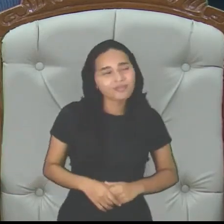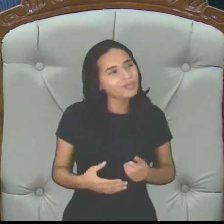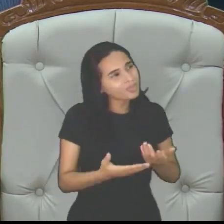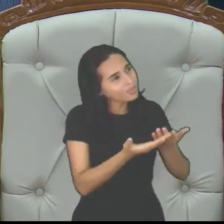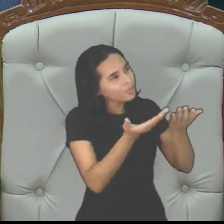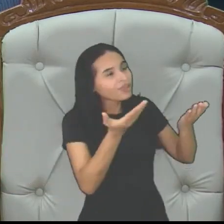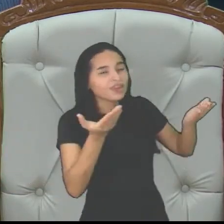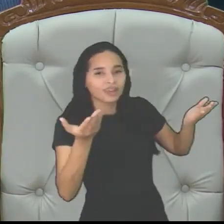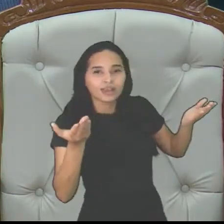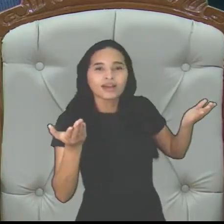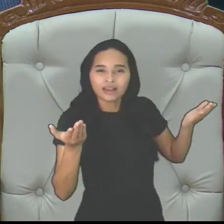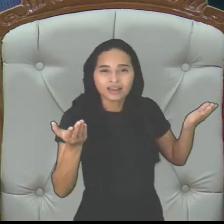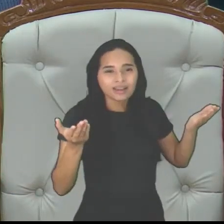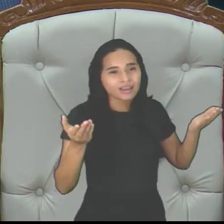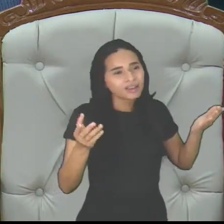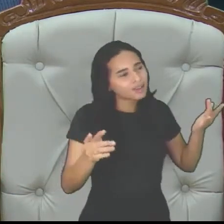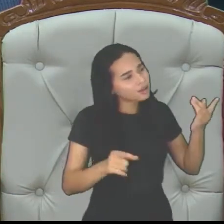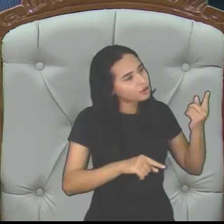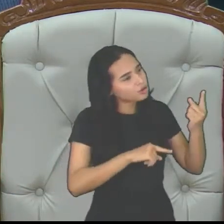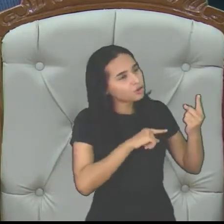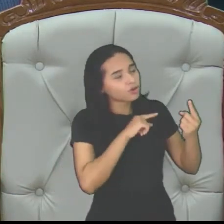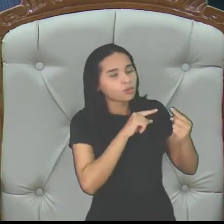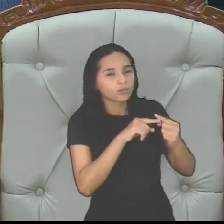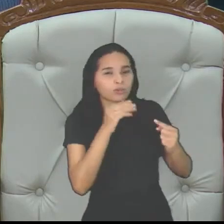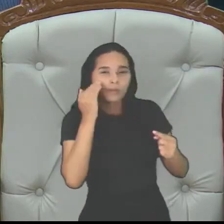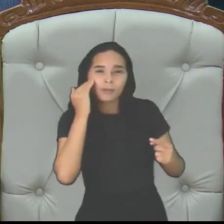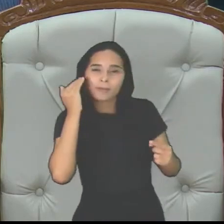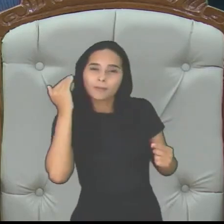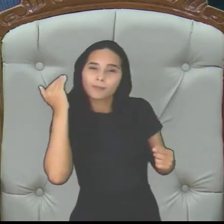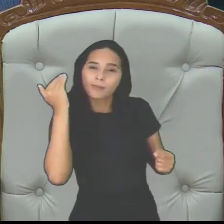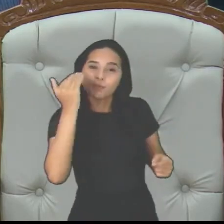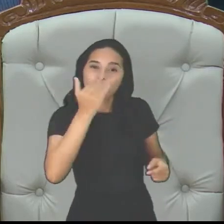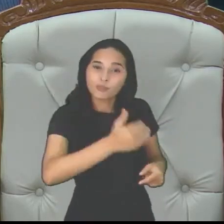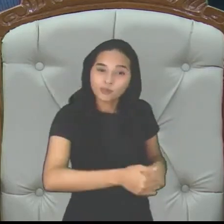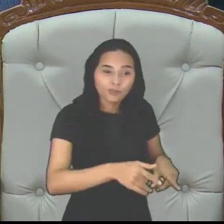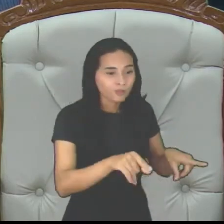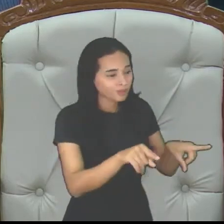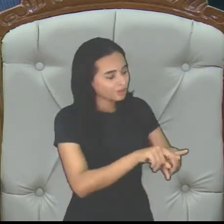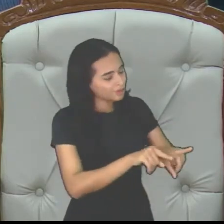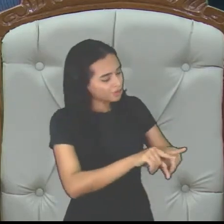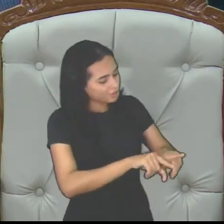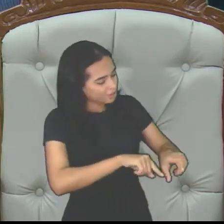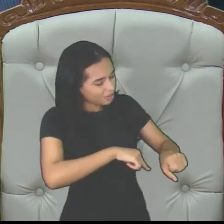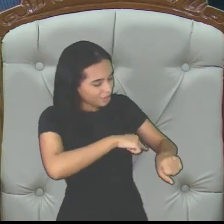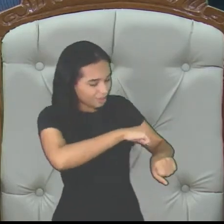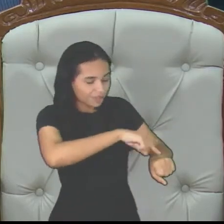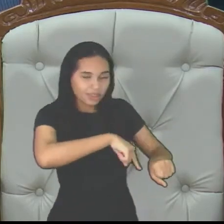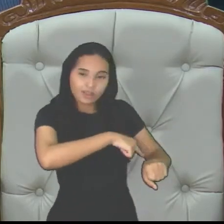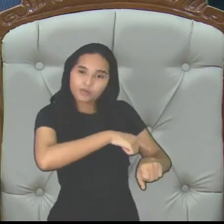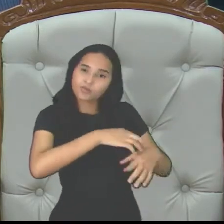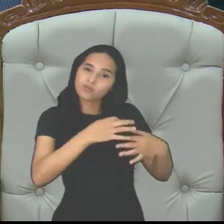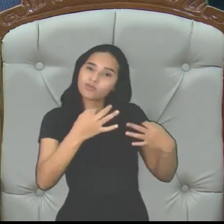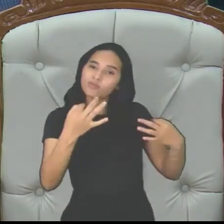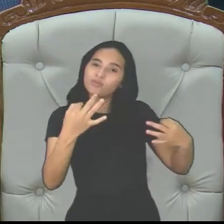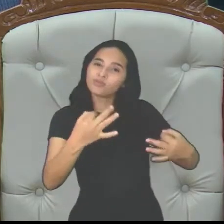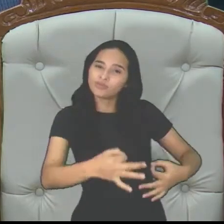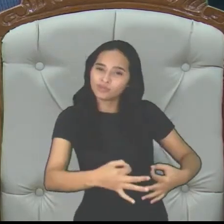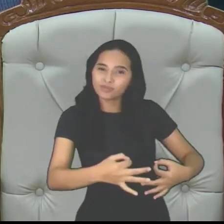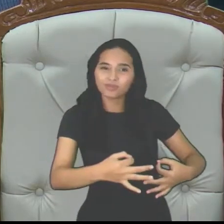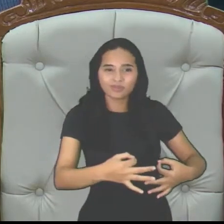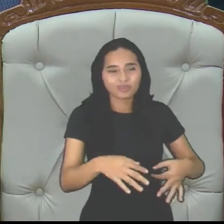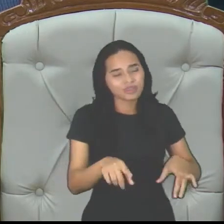eles para sinais e para tempos determinados e